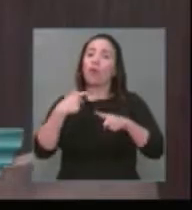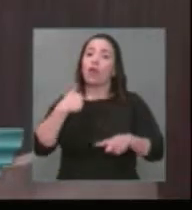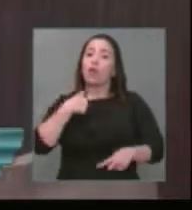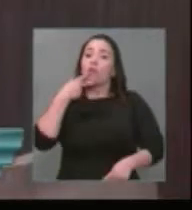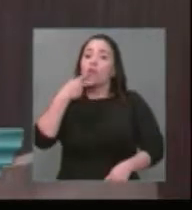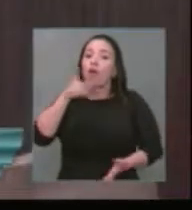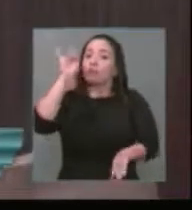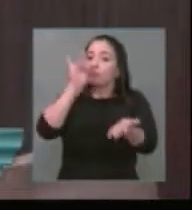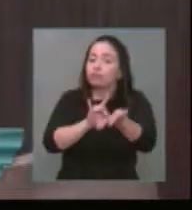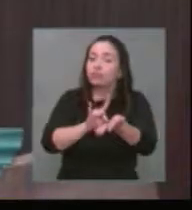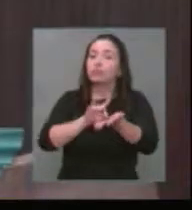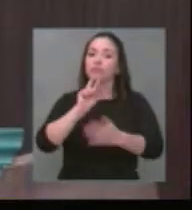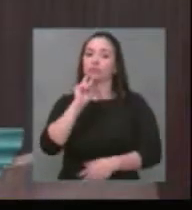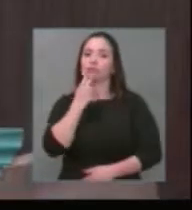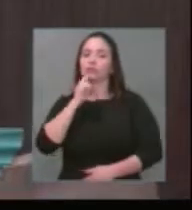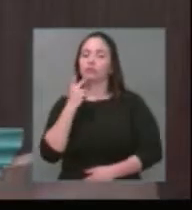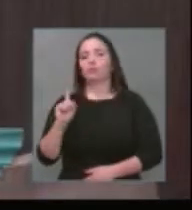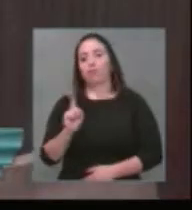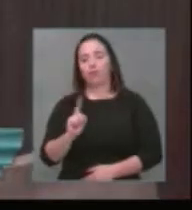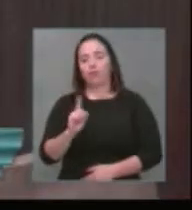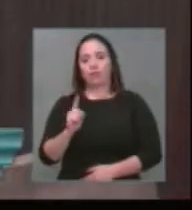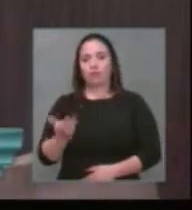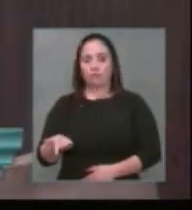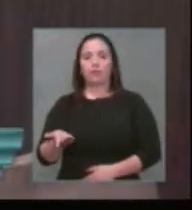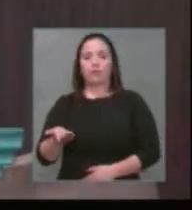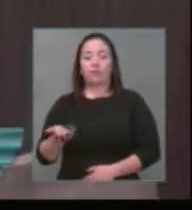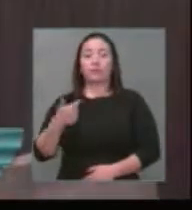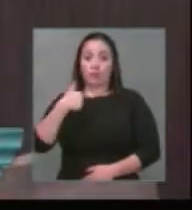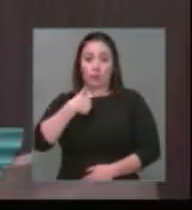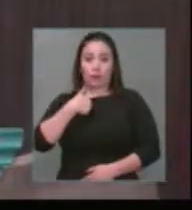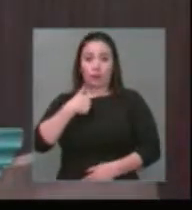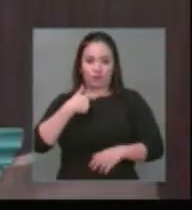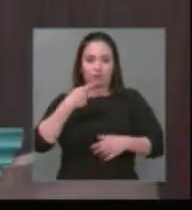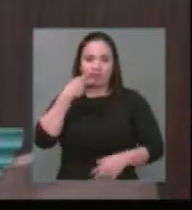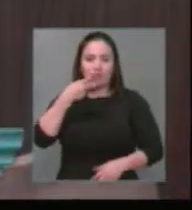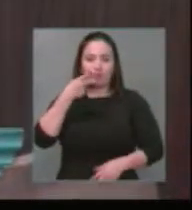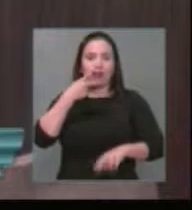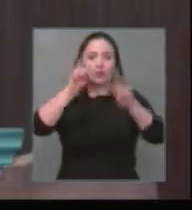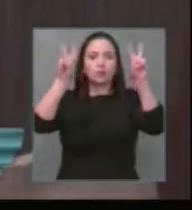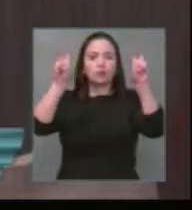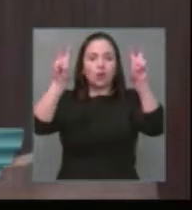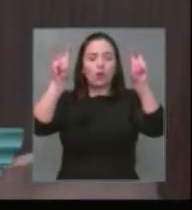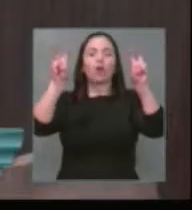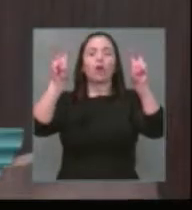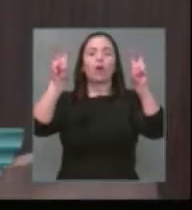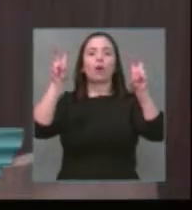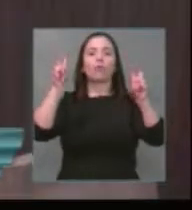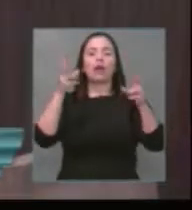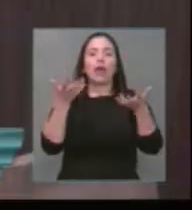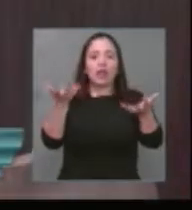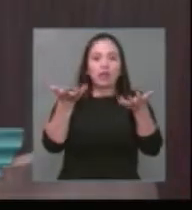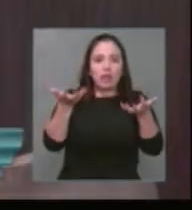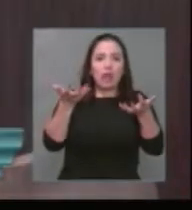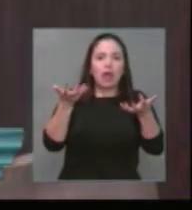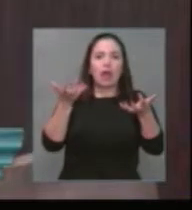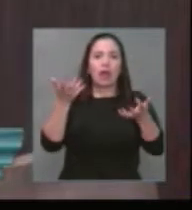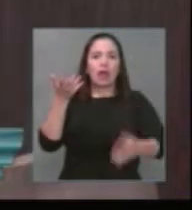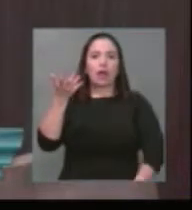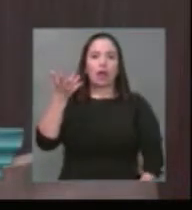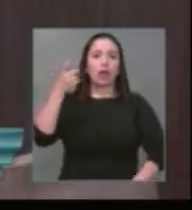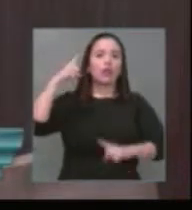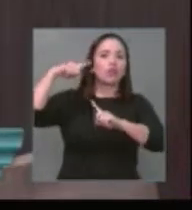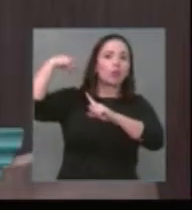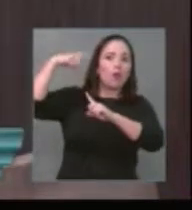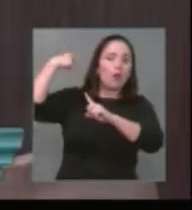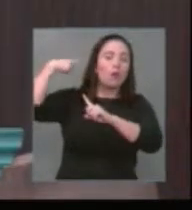real intenção dos parlamentares federais, que na contramão da vontade popular agem usando as regras atuais para se